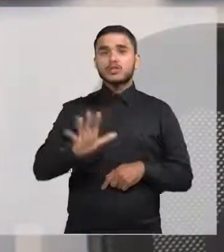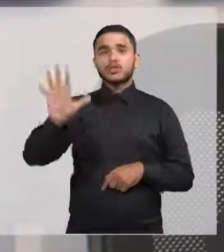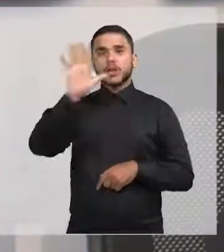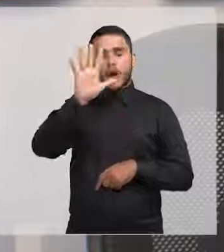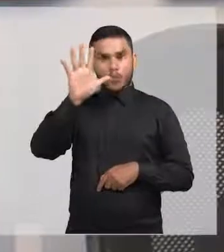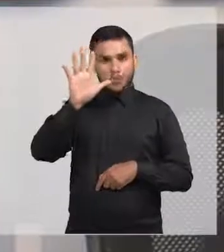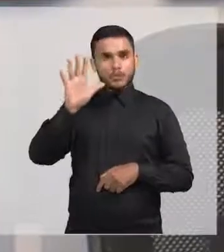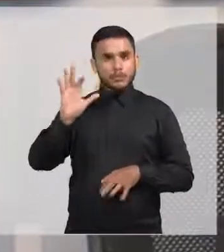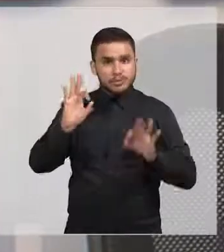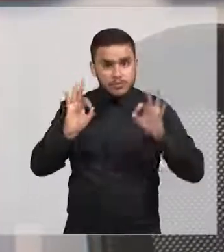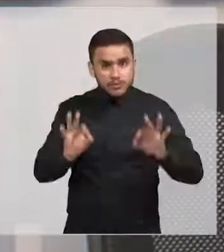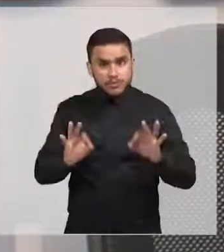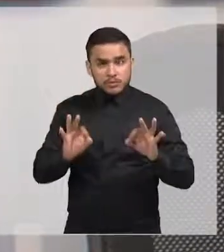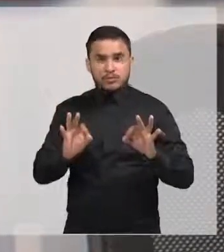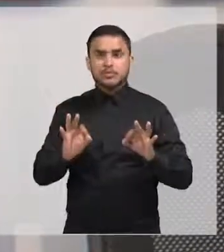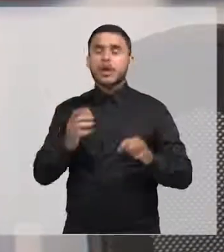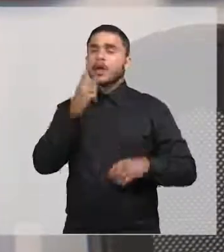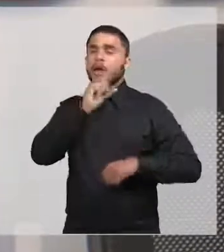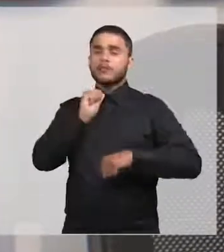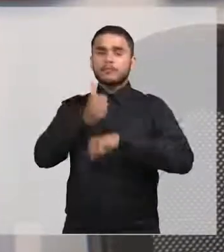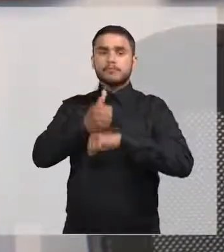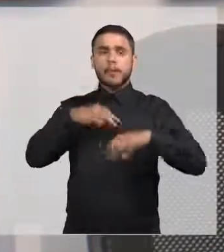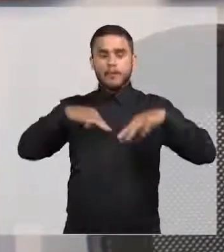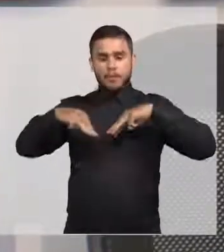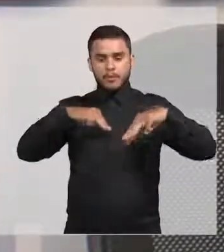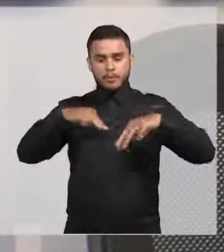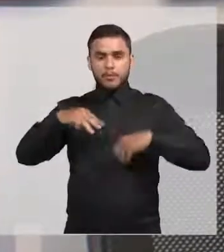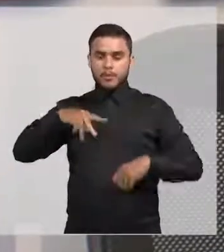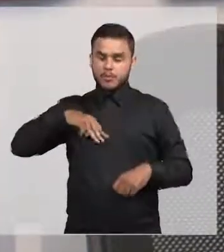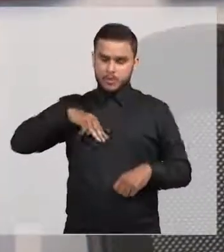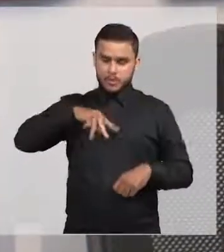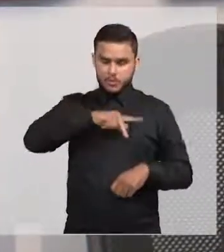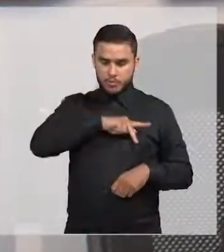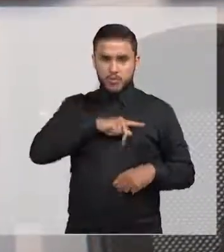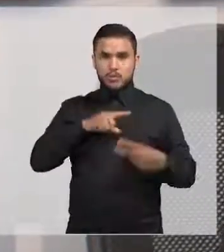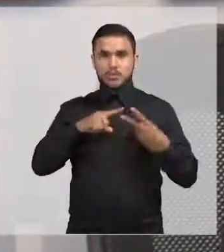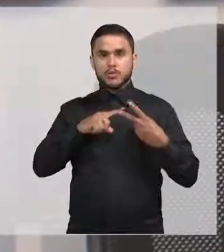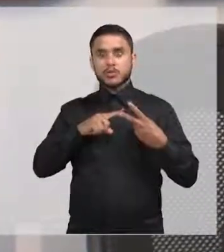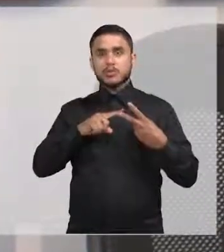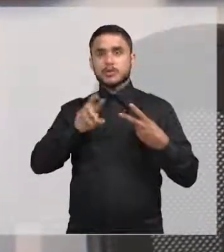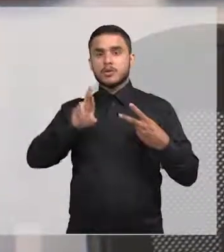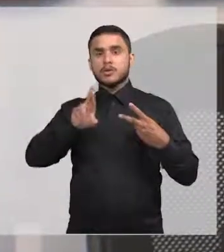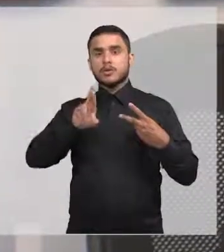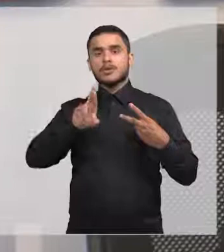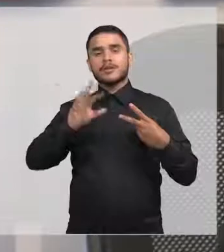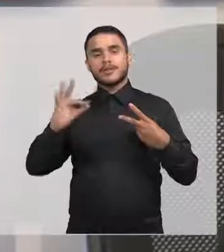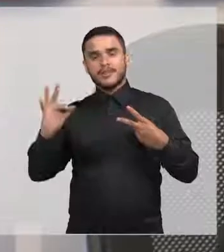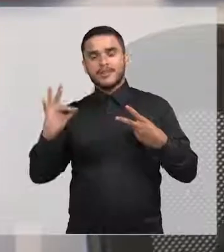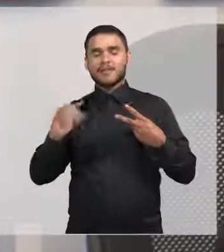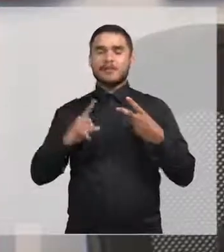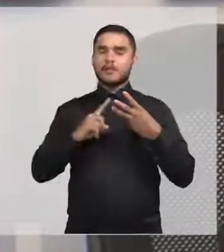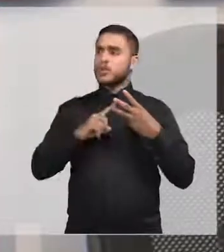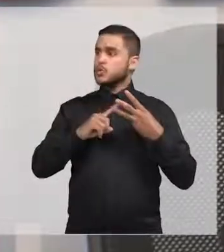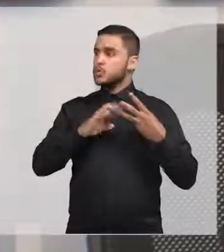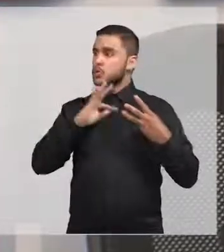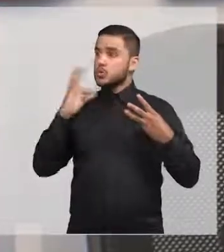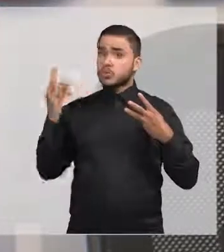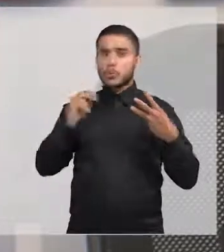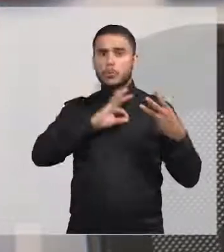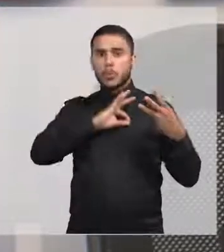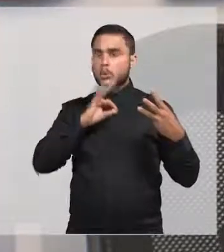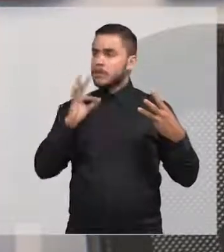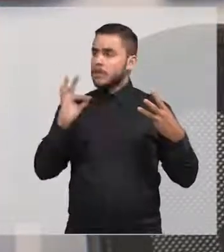com a chegada de Sérgio Moro, Jair Bolsonaro também já começa a trabalhar